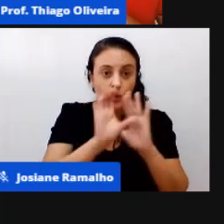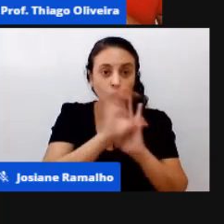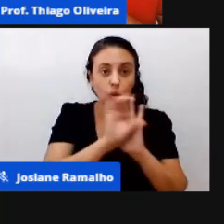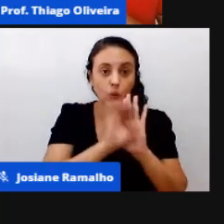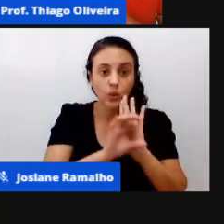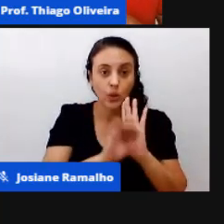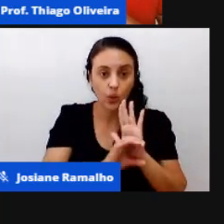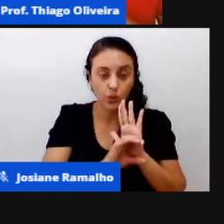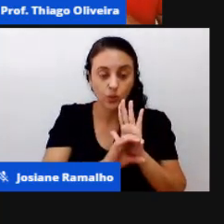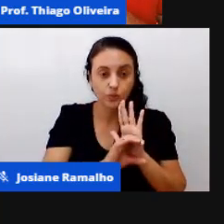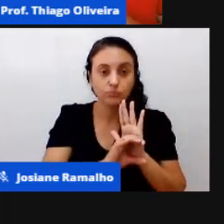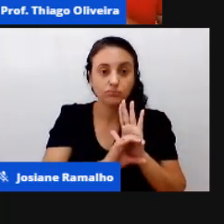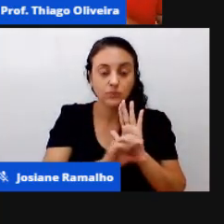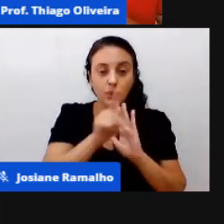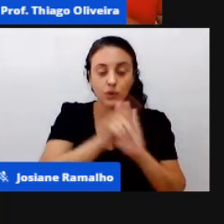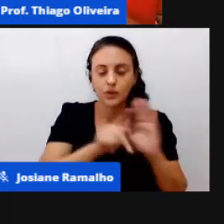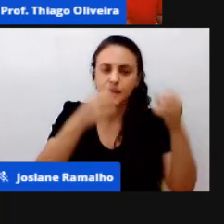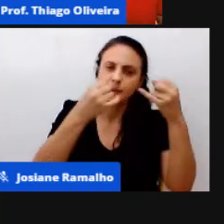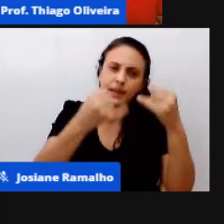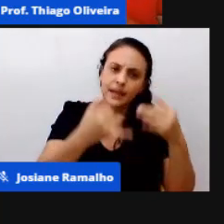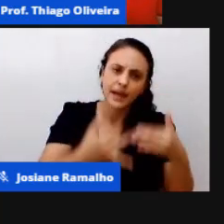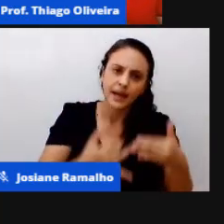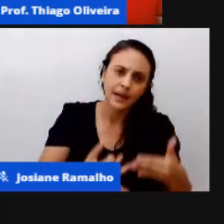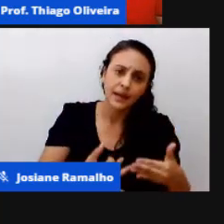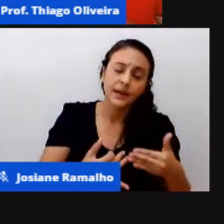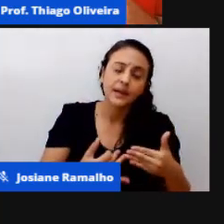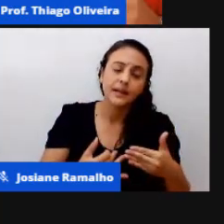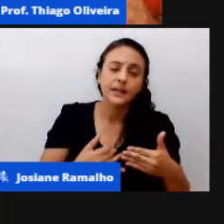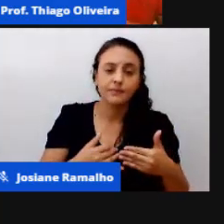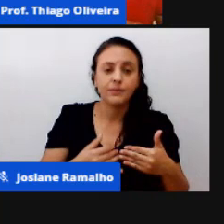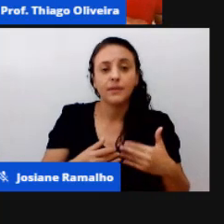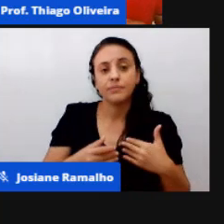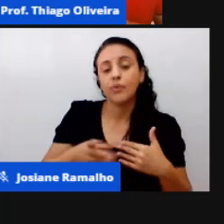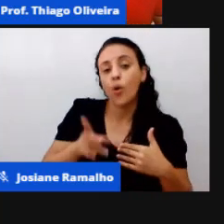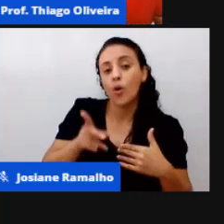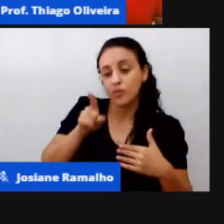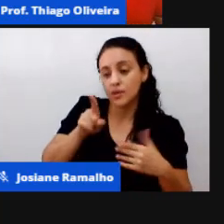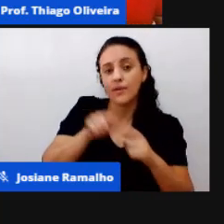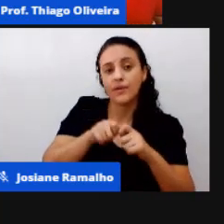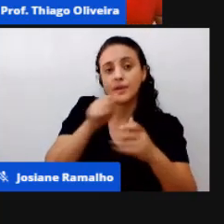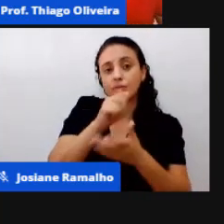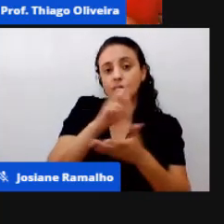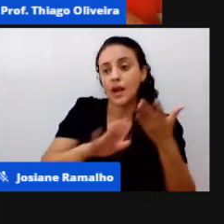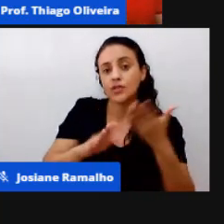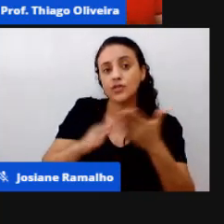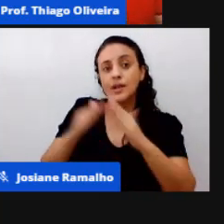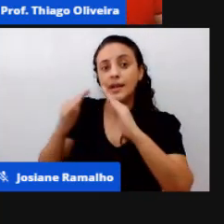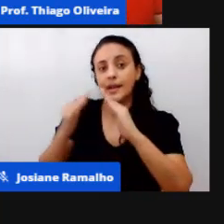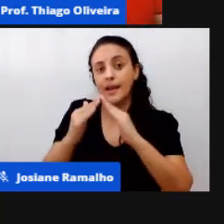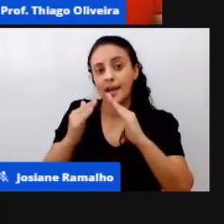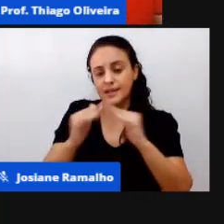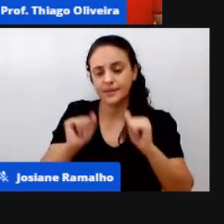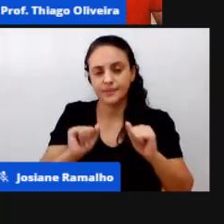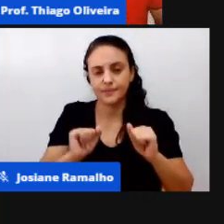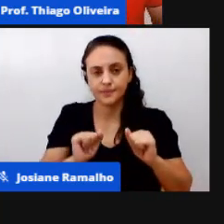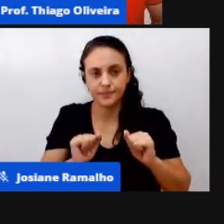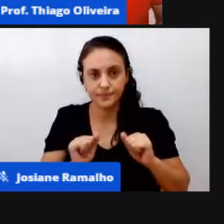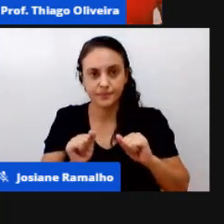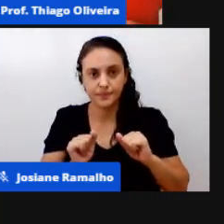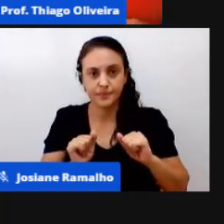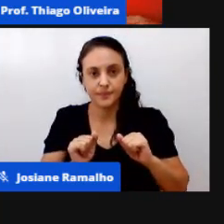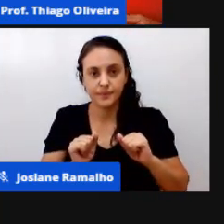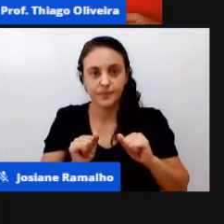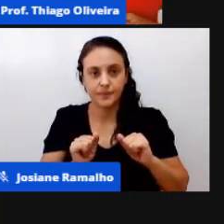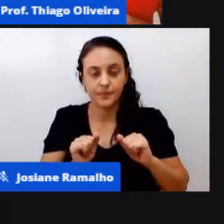básico e vai passar um dever de casa para eu aplicar os conhecimentos que aprendi dentro da sala de aula, em casa.